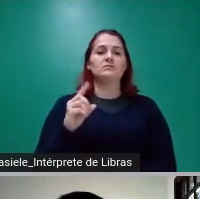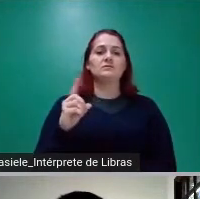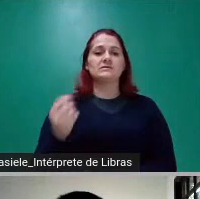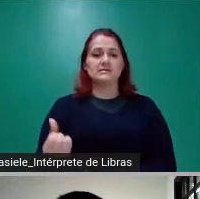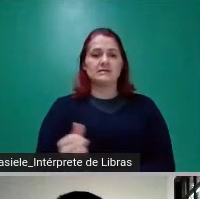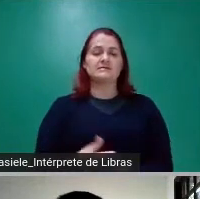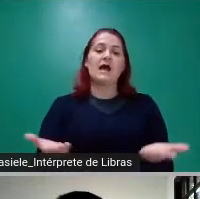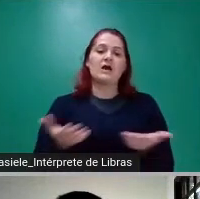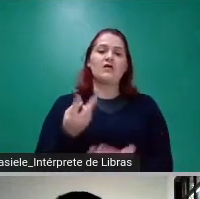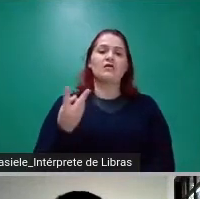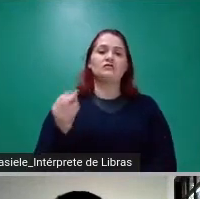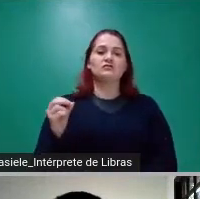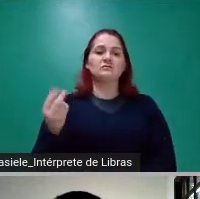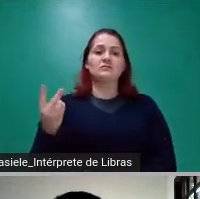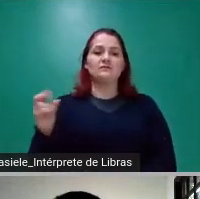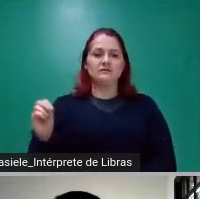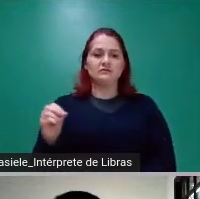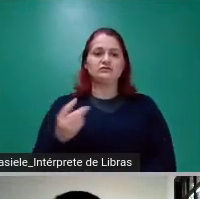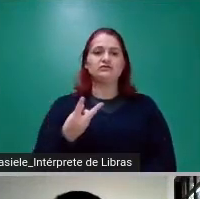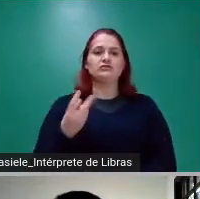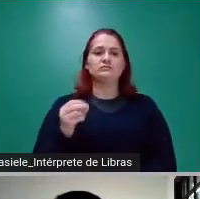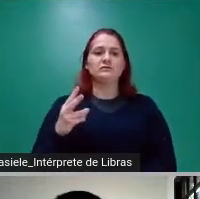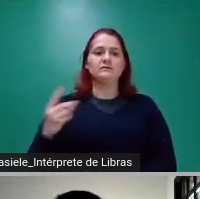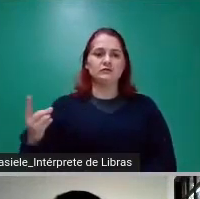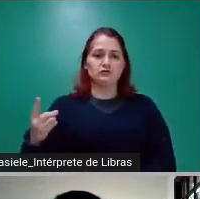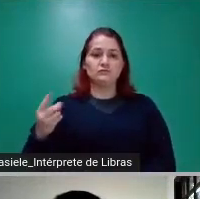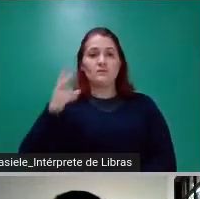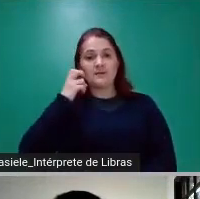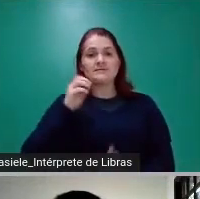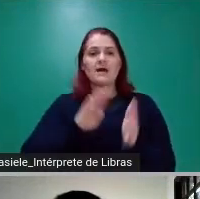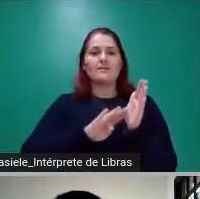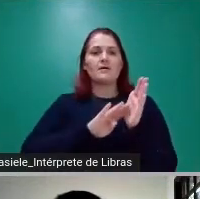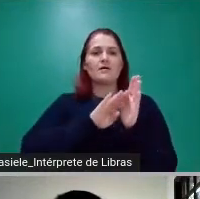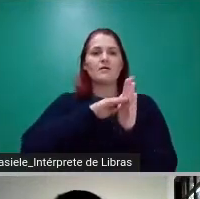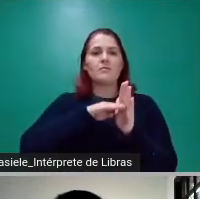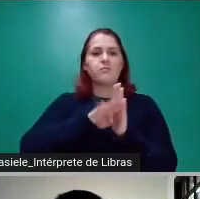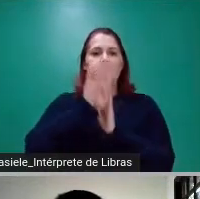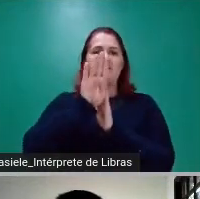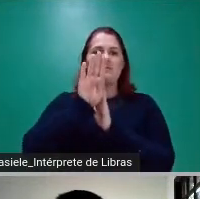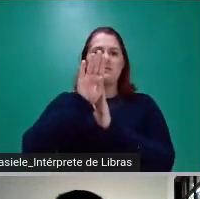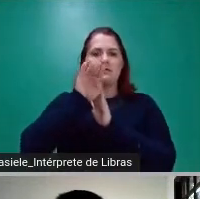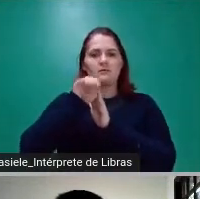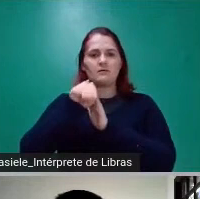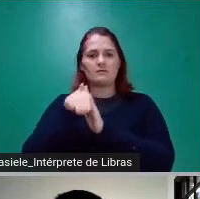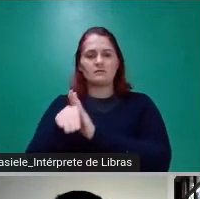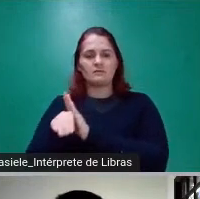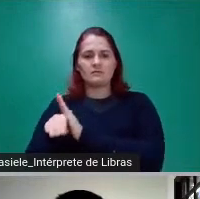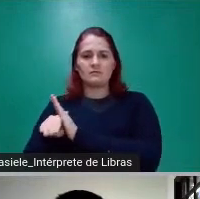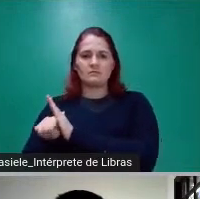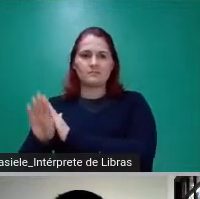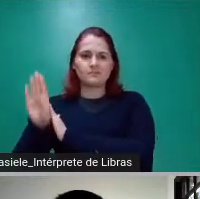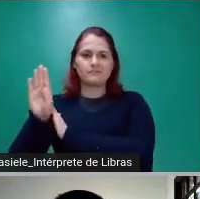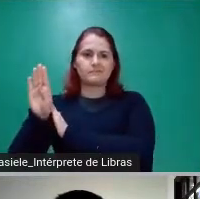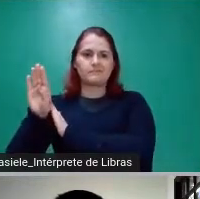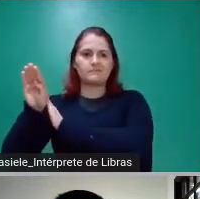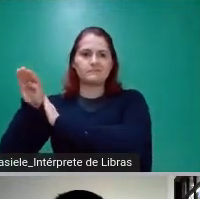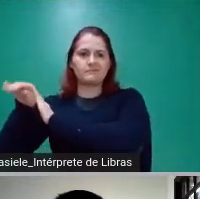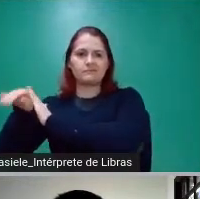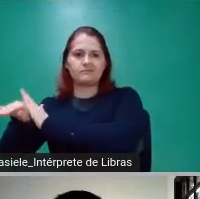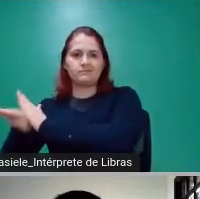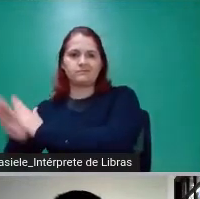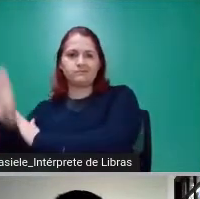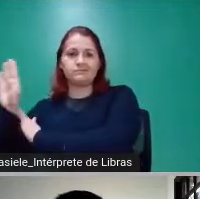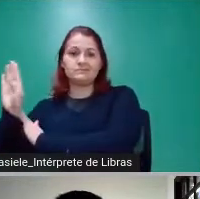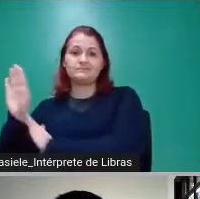alguns picos que você poderia comparativamente considerar picos pequenos, mas que foram capazes de fazer despencar o nosso